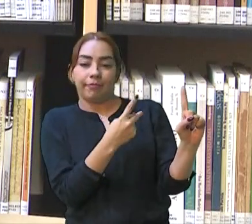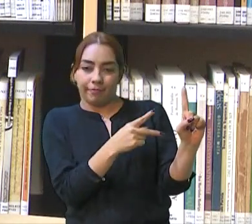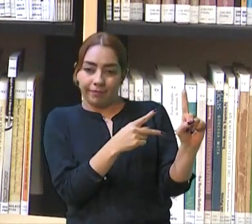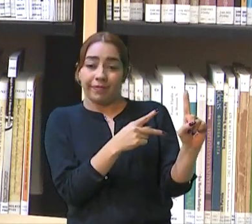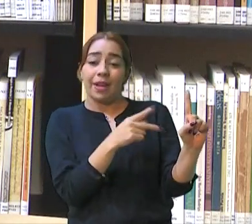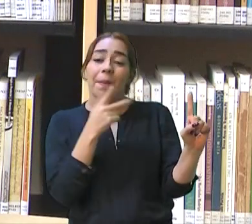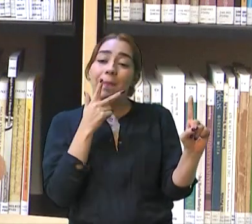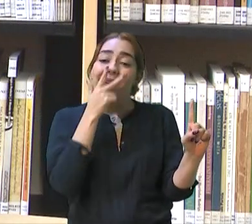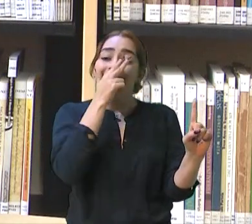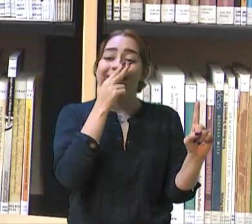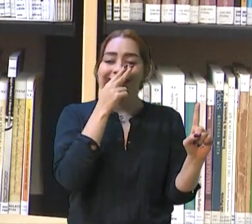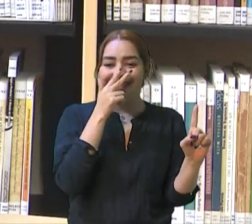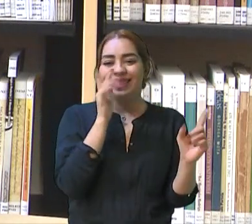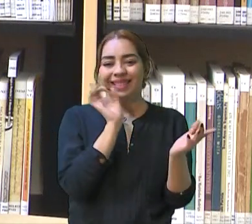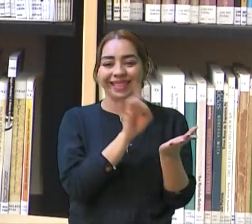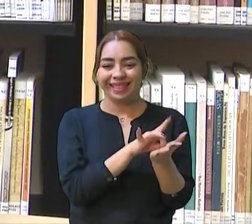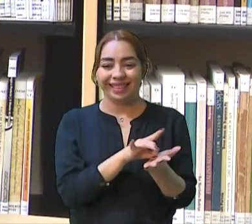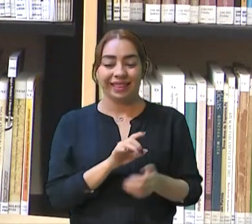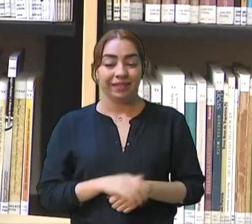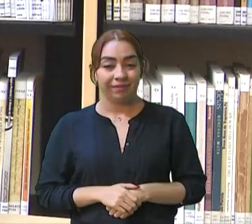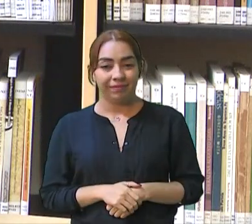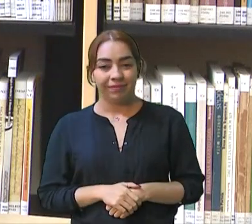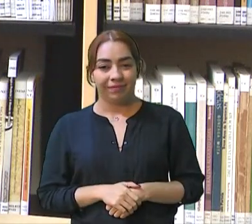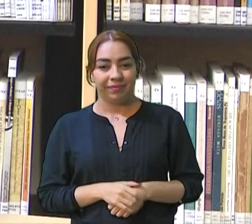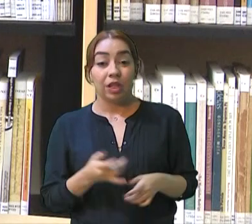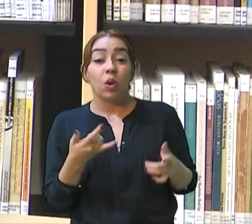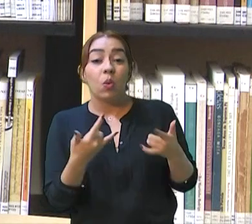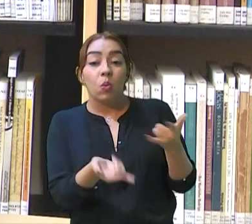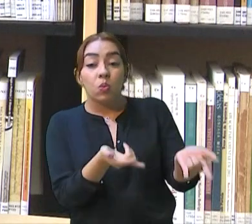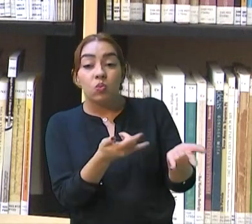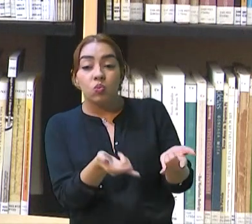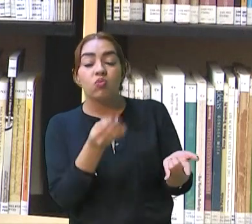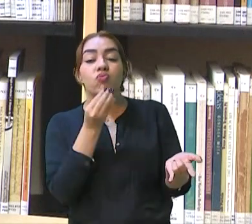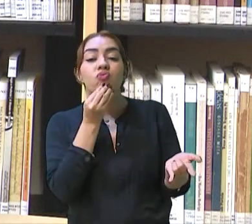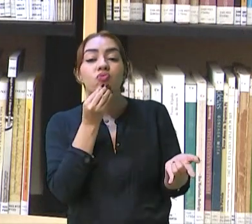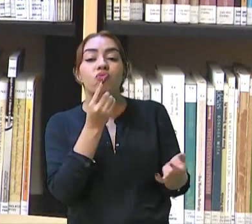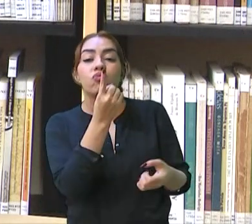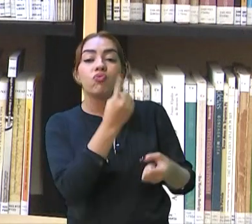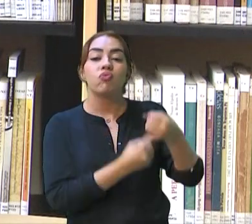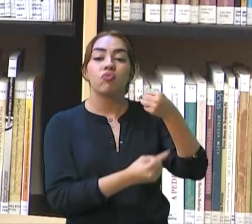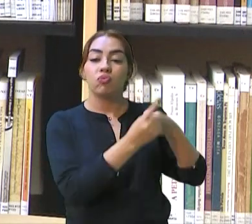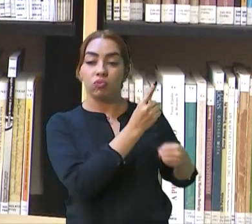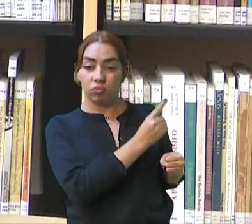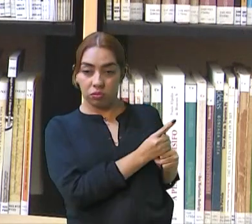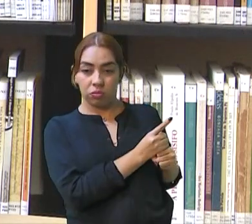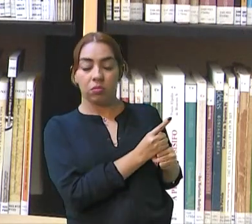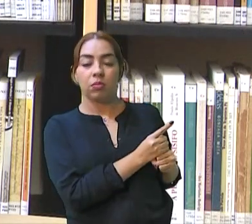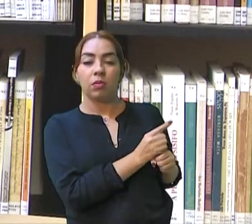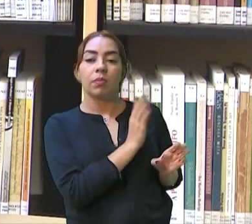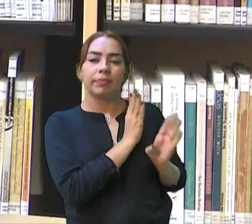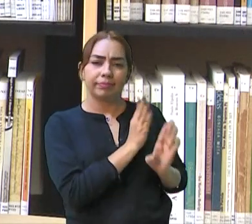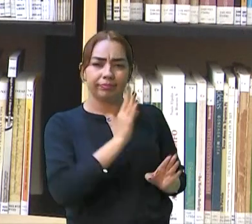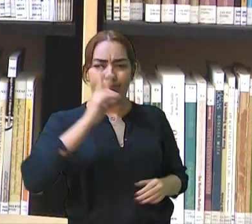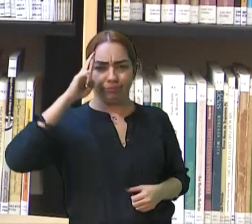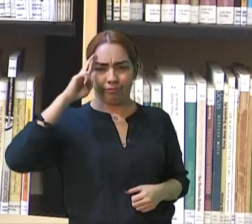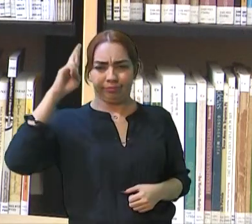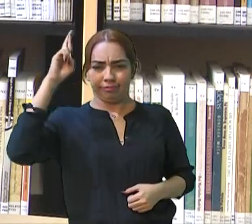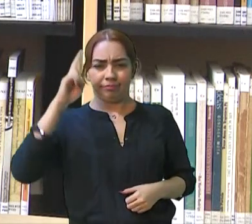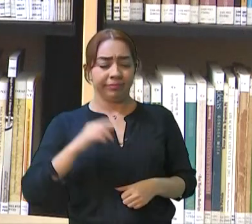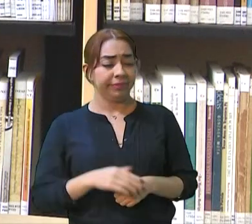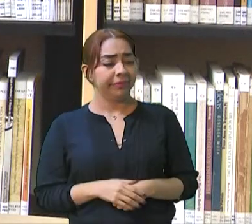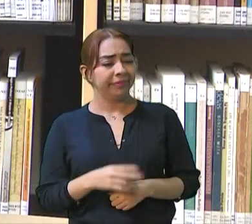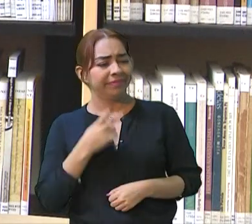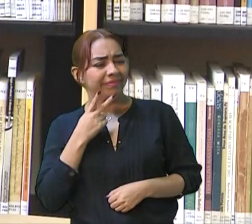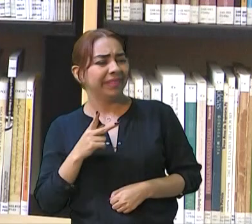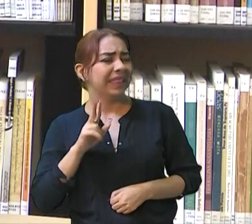Na realidade, o Homem-Aranha pode ter saído um ano antes, 61. Mas por quê? O editor-chefe, o Martin Goodman, que era dono da editora, falava assim: todo mundo tem